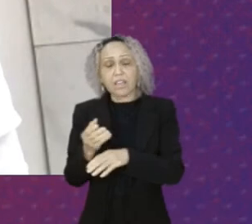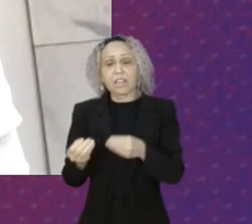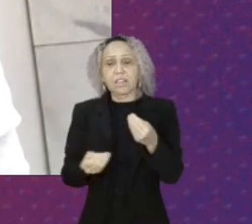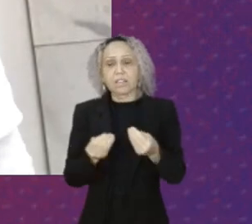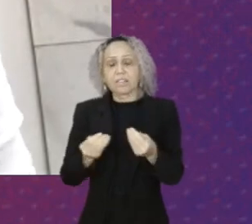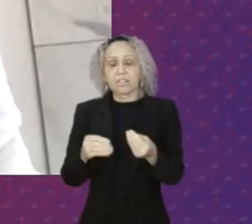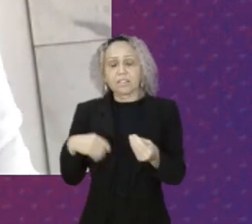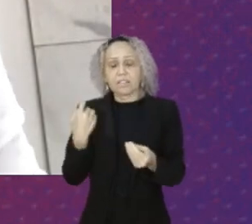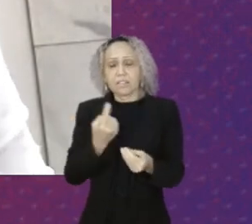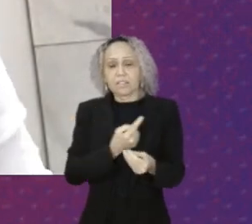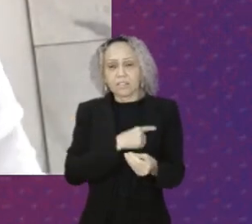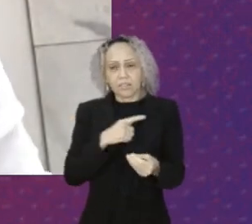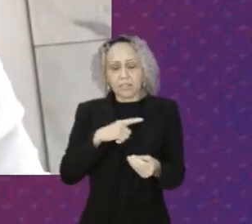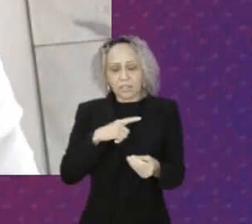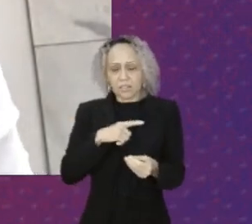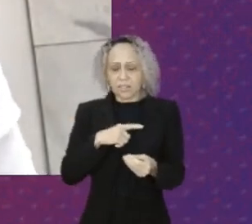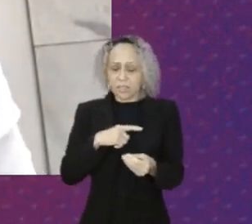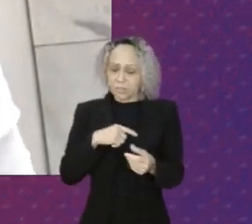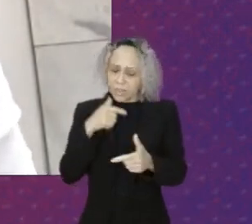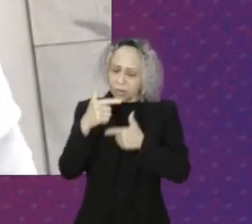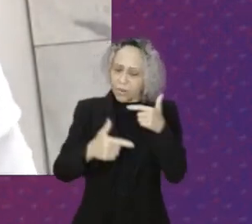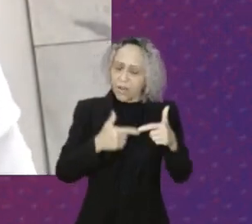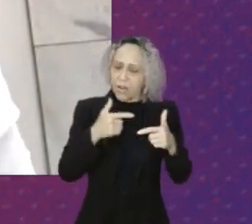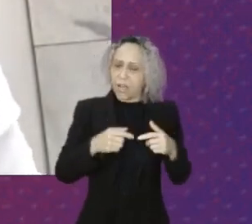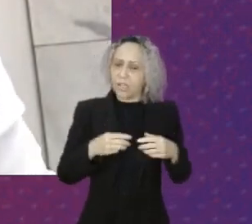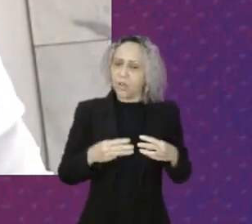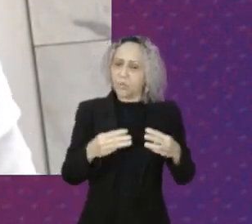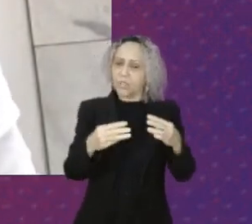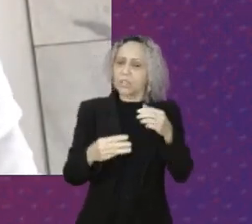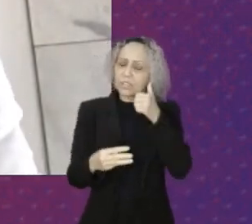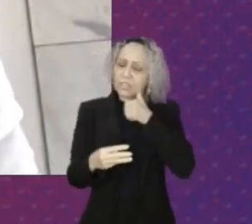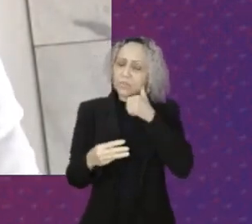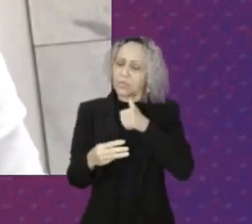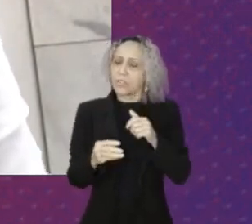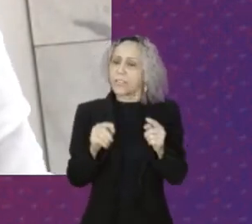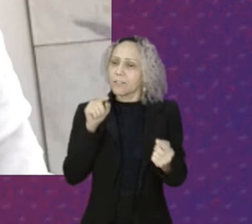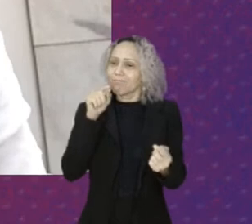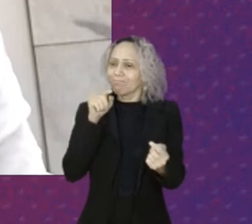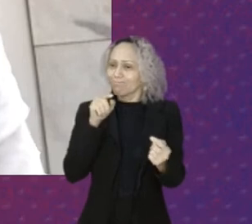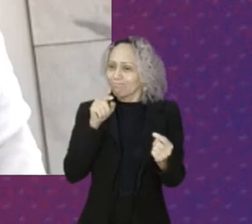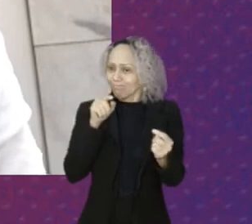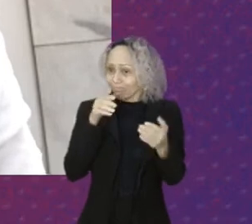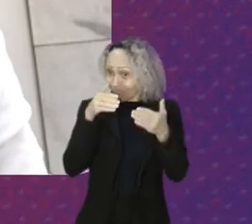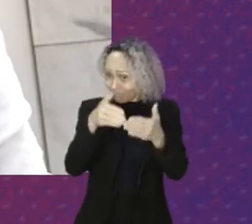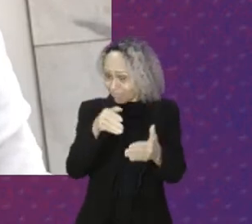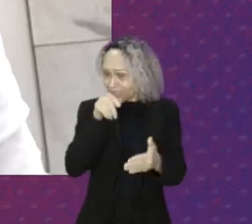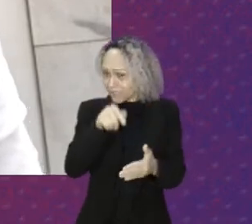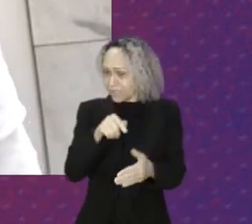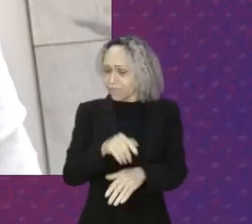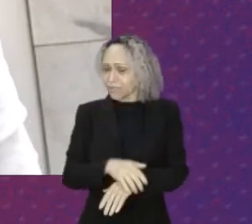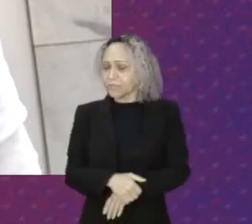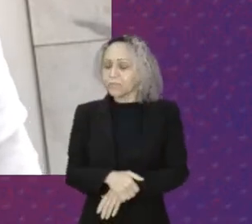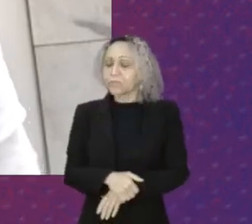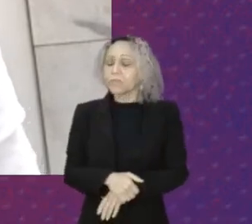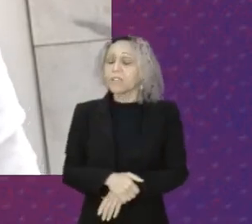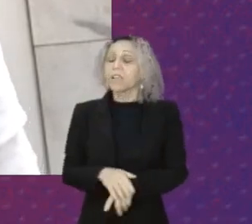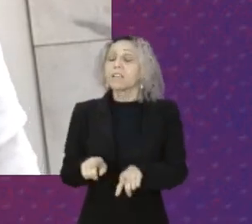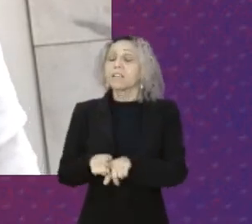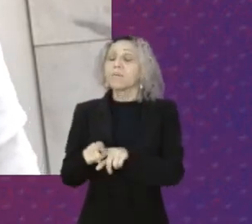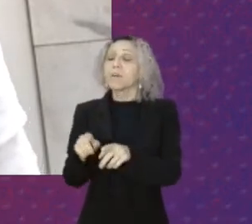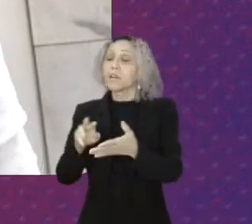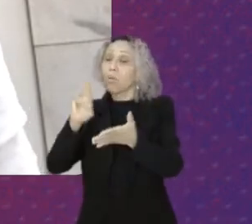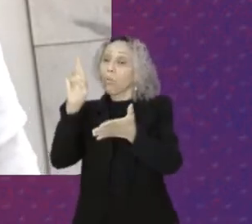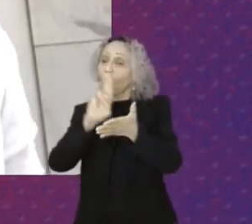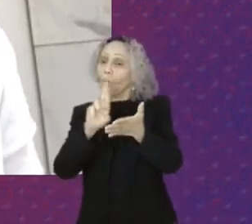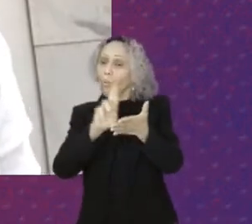tudo o que a gente tem feito no Ministério das Mulheres nesse sentido, e aprofundar o